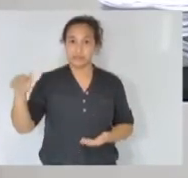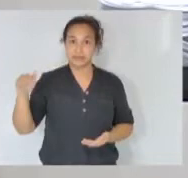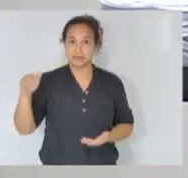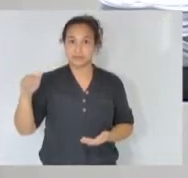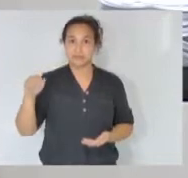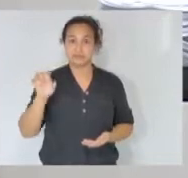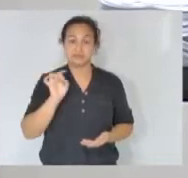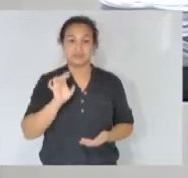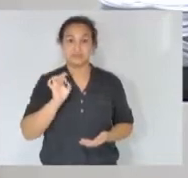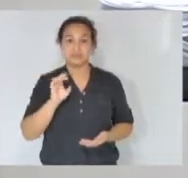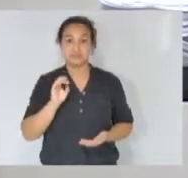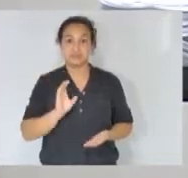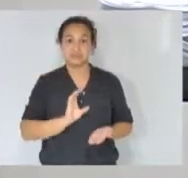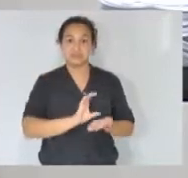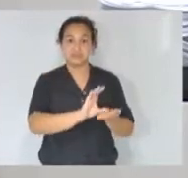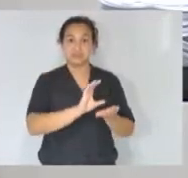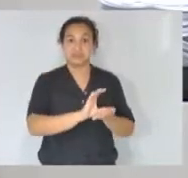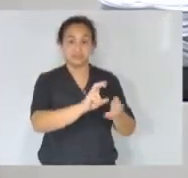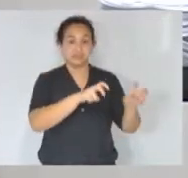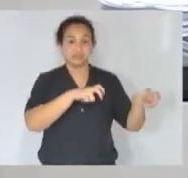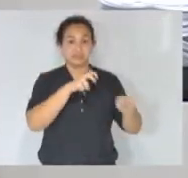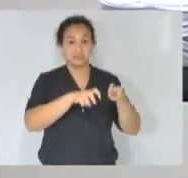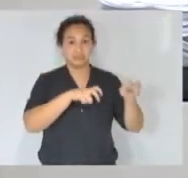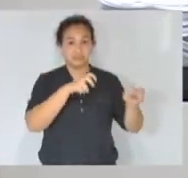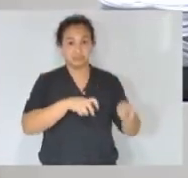líquida em agricultura.